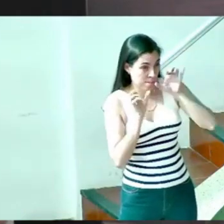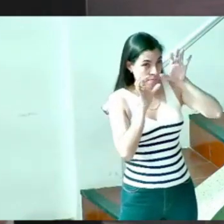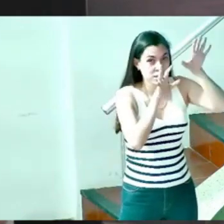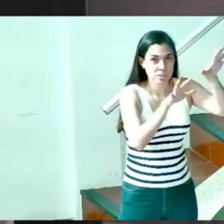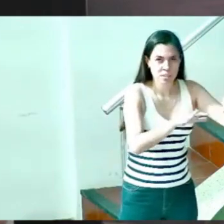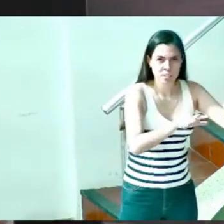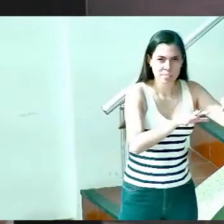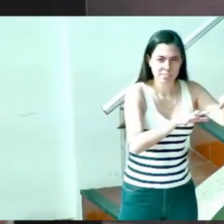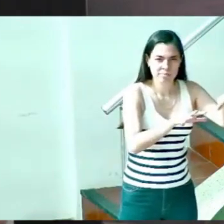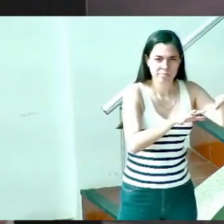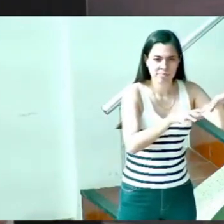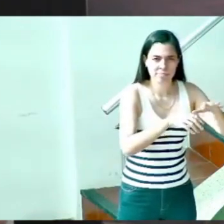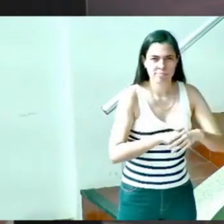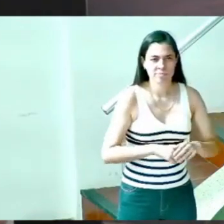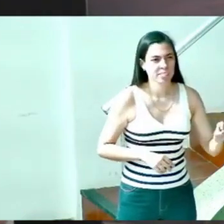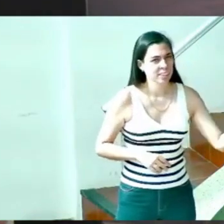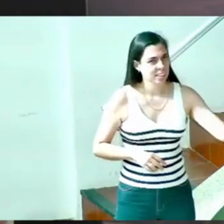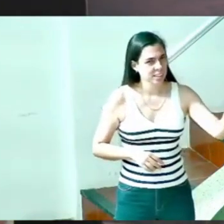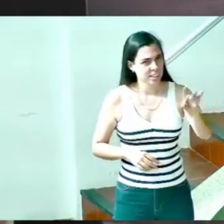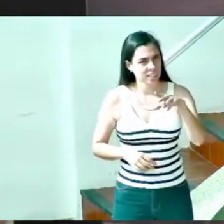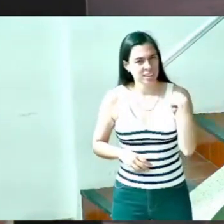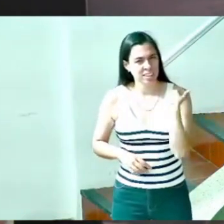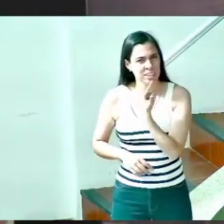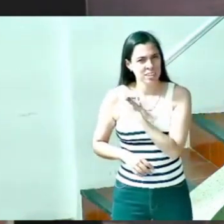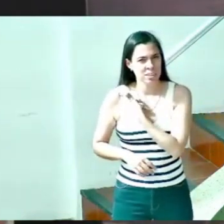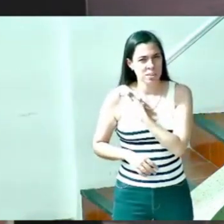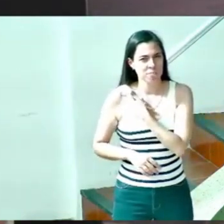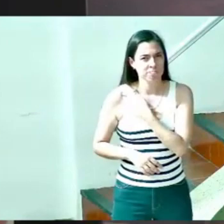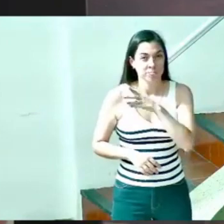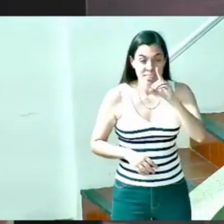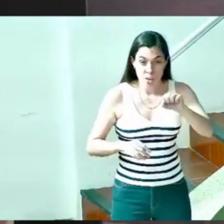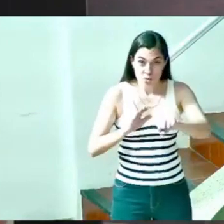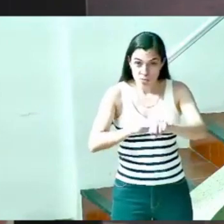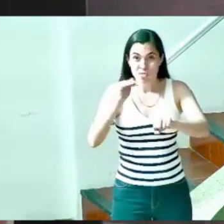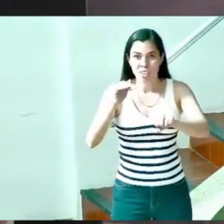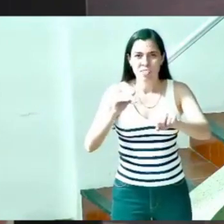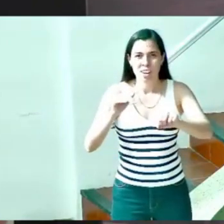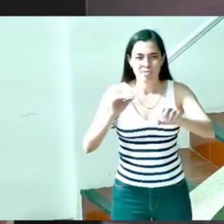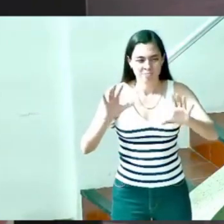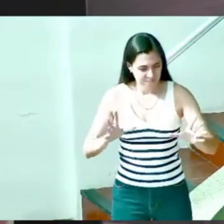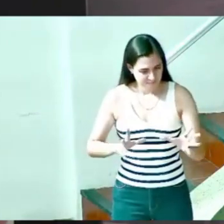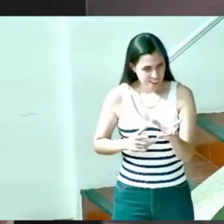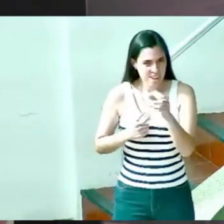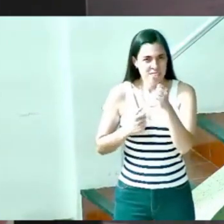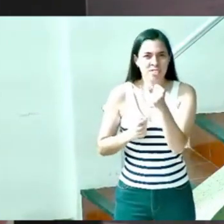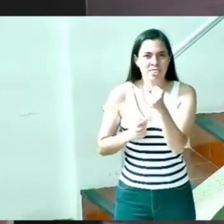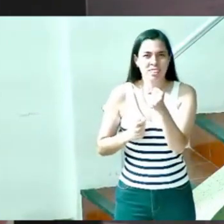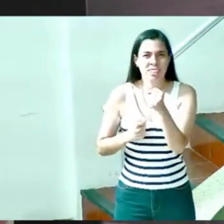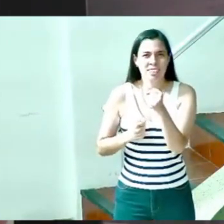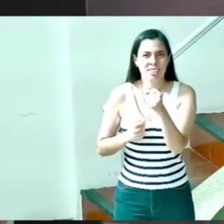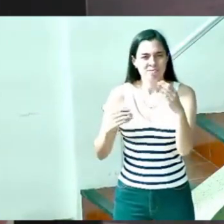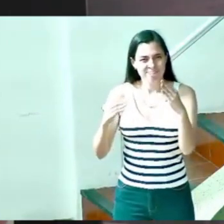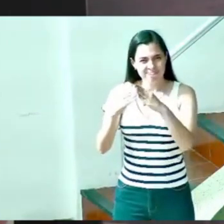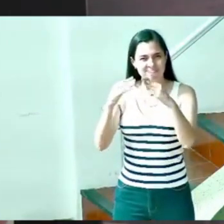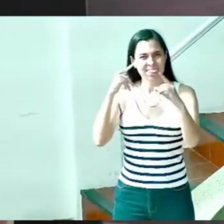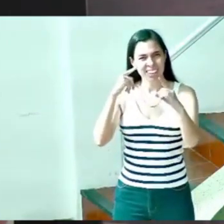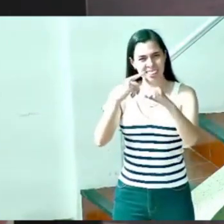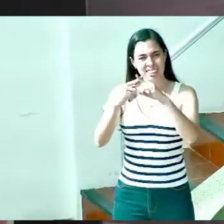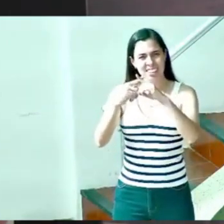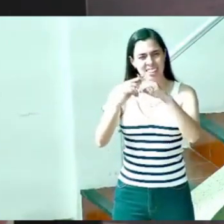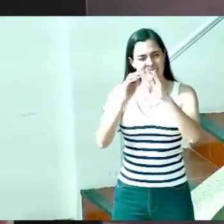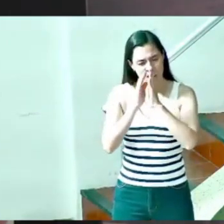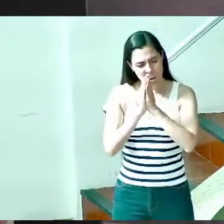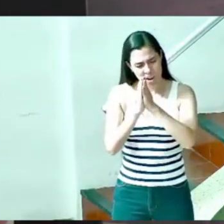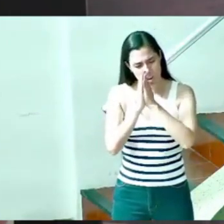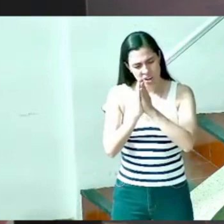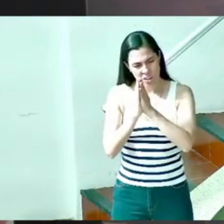Que cada um de nós sejamos convocados, animados, fortalecidos a sermos uma igreja que